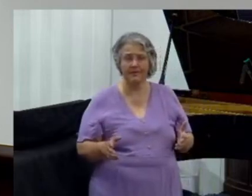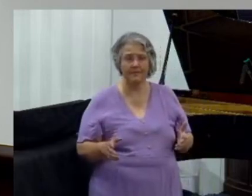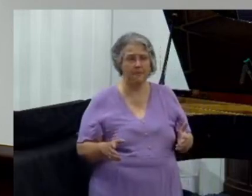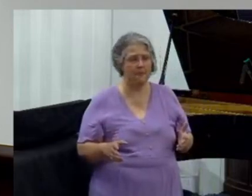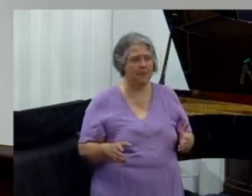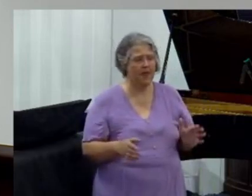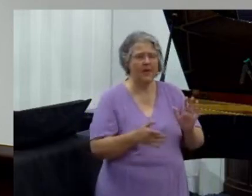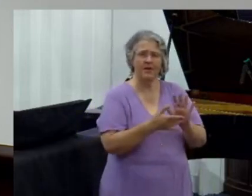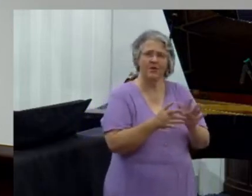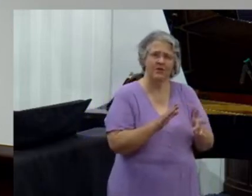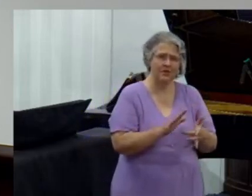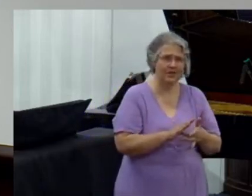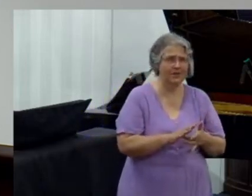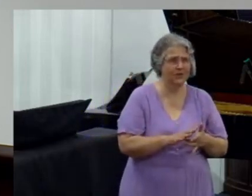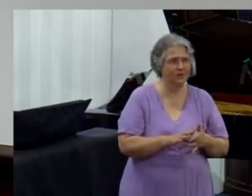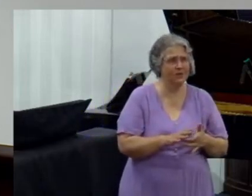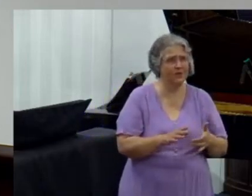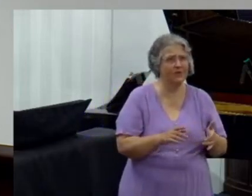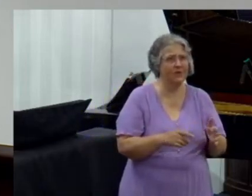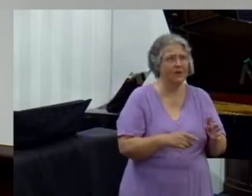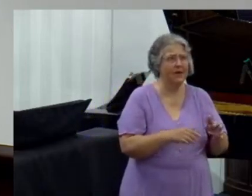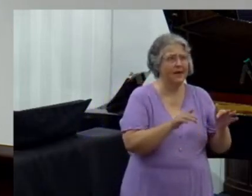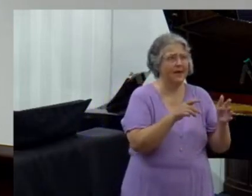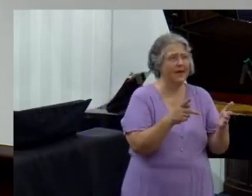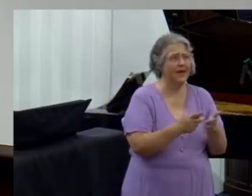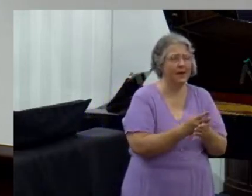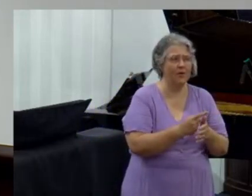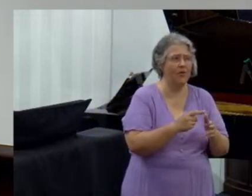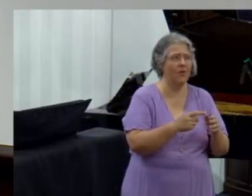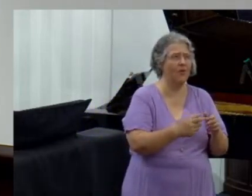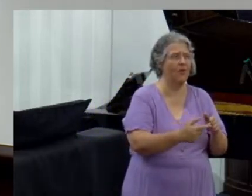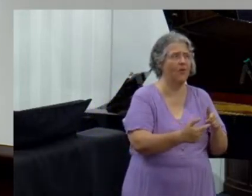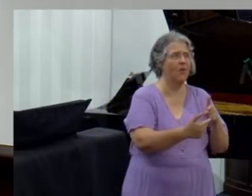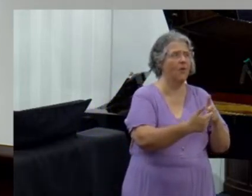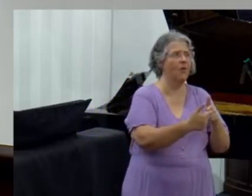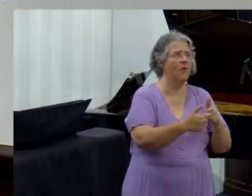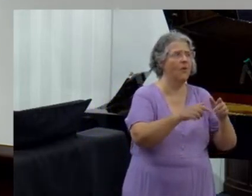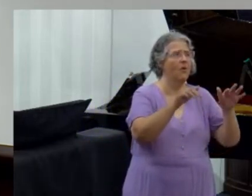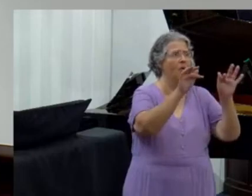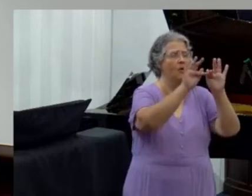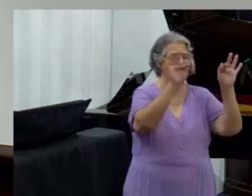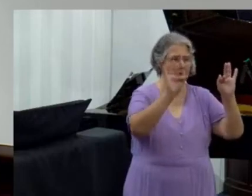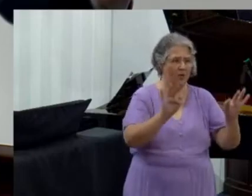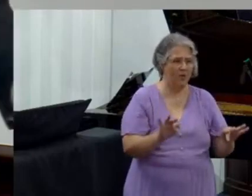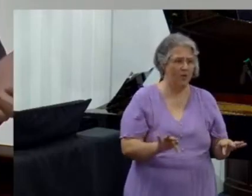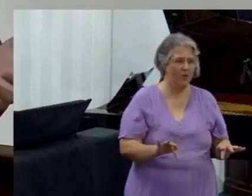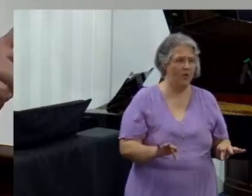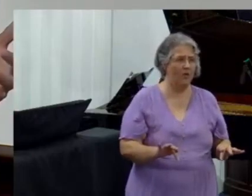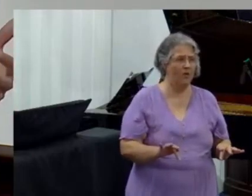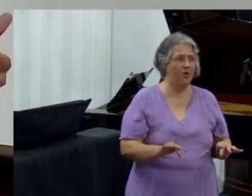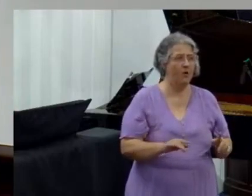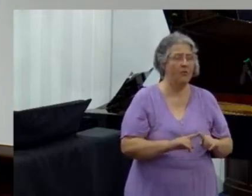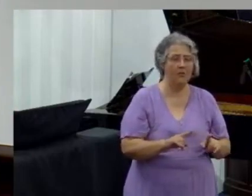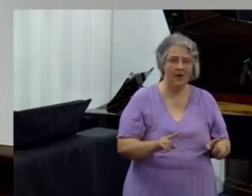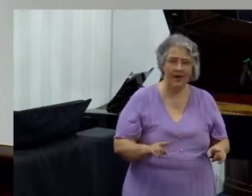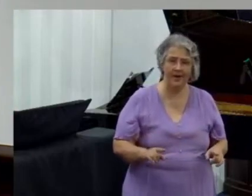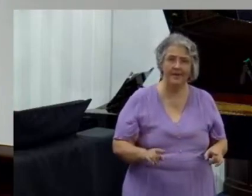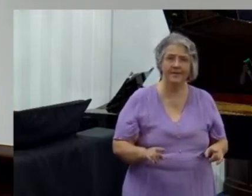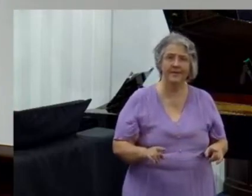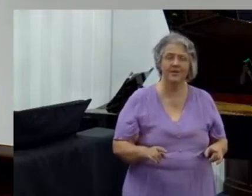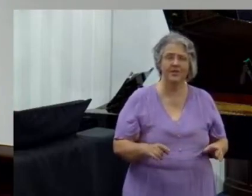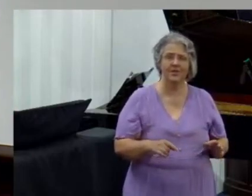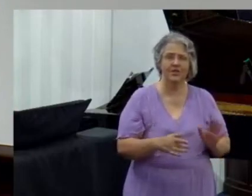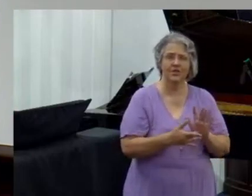algo que é um santuário, um templo de comunhão com o Senhor, mas ele se coloca com toda a autoridade. E ele